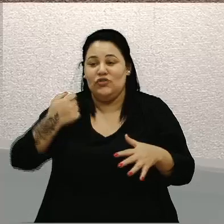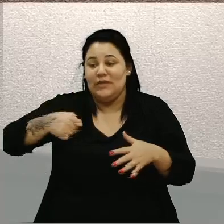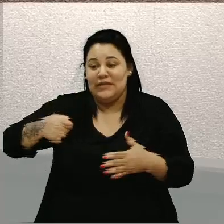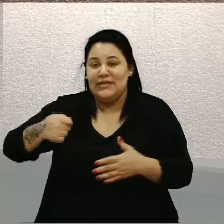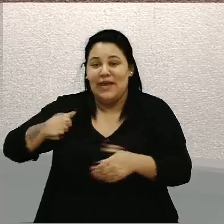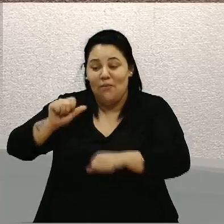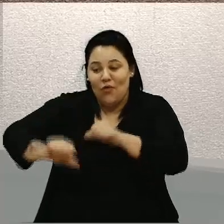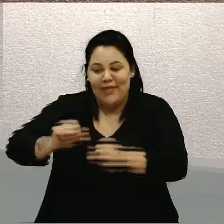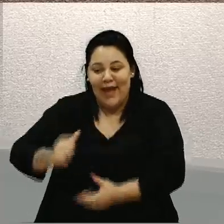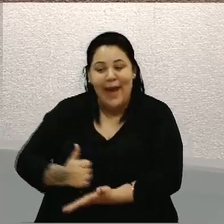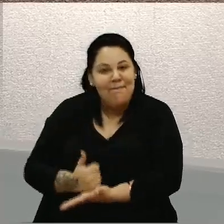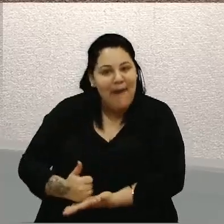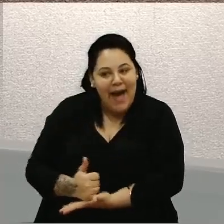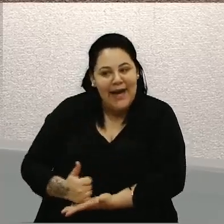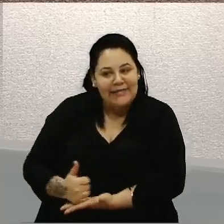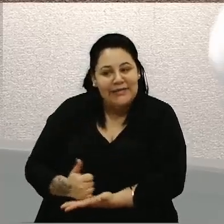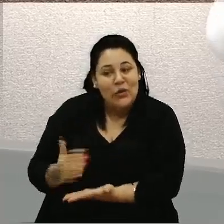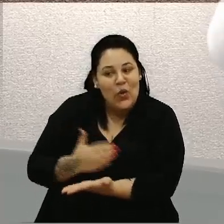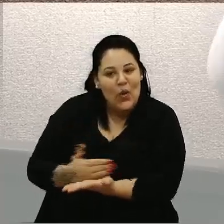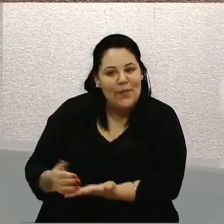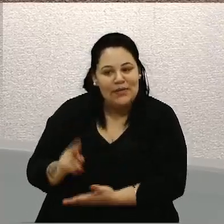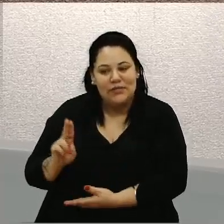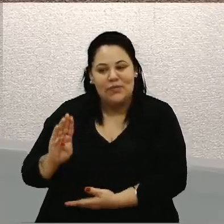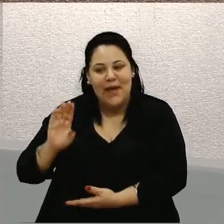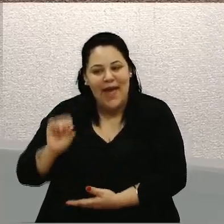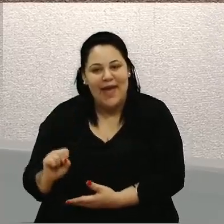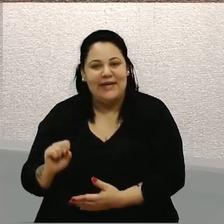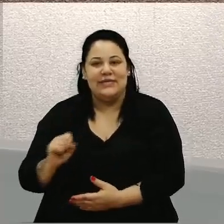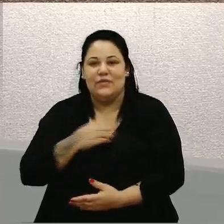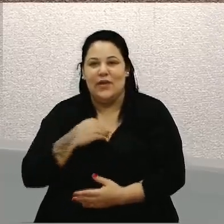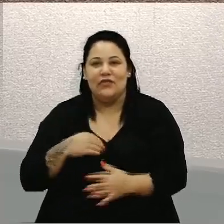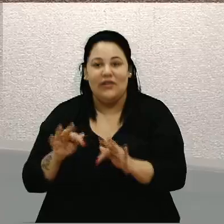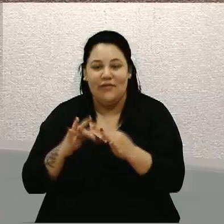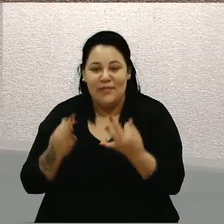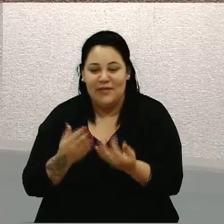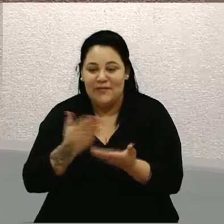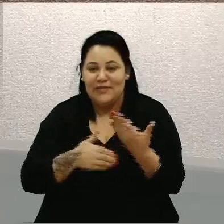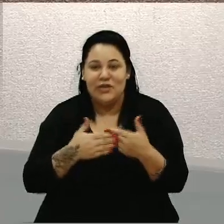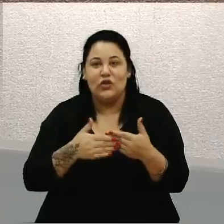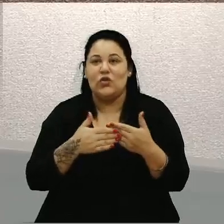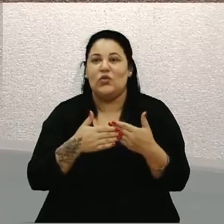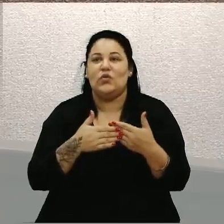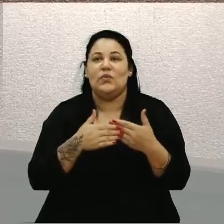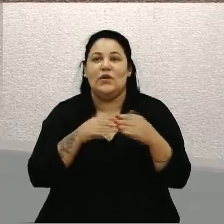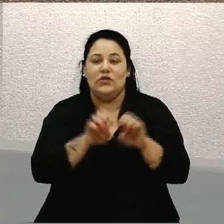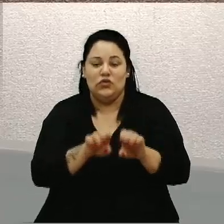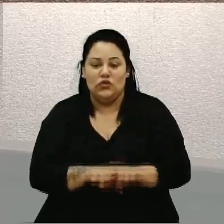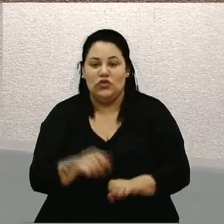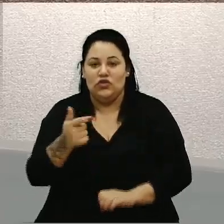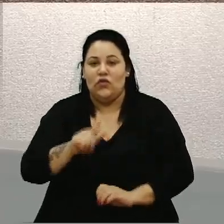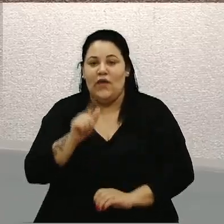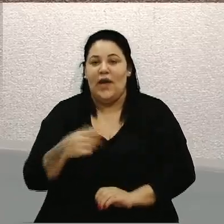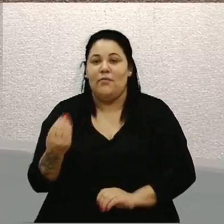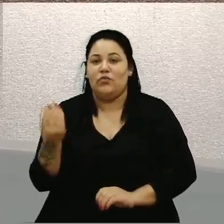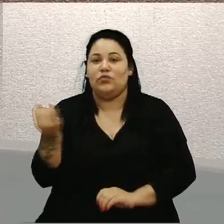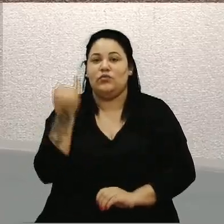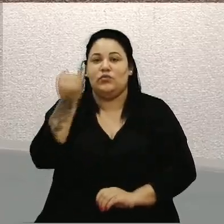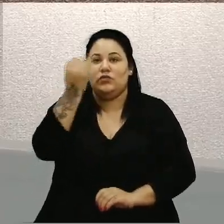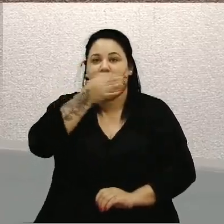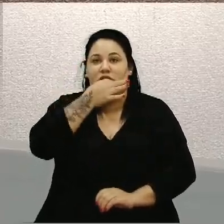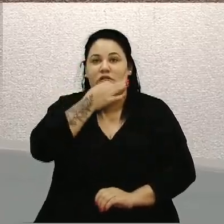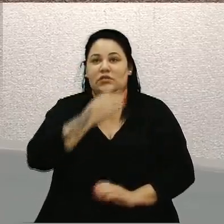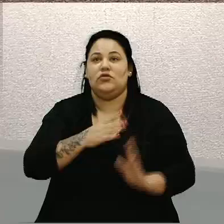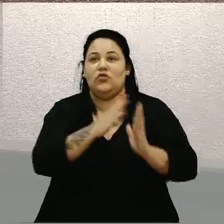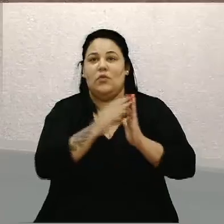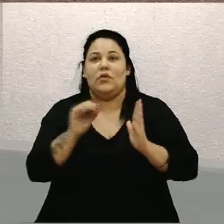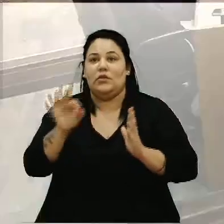na UBS, no tratamento, no médico da família, fazer toda uma reestruturação em cima disso. É muito importante em Caxias. Se copia o que dá certo.